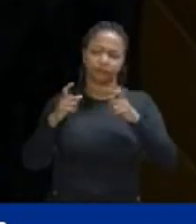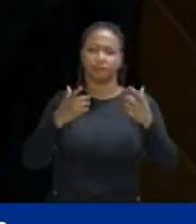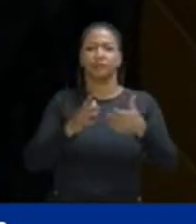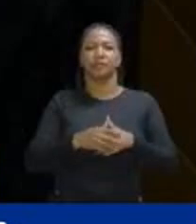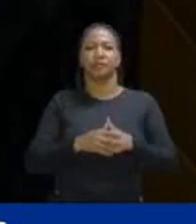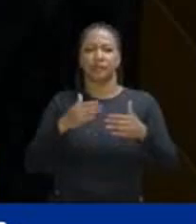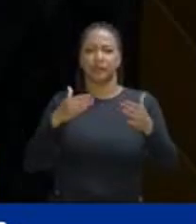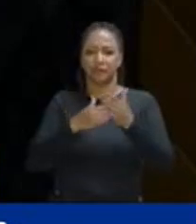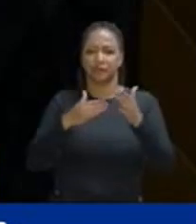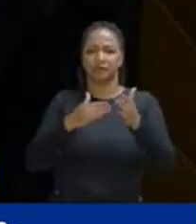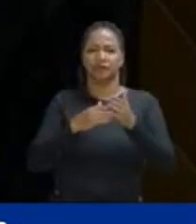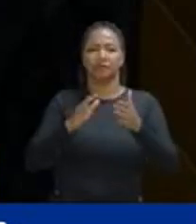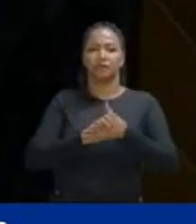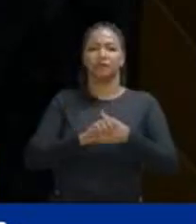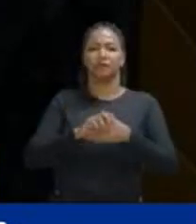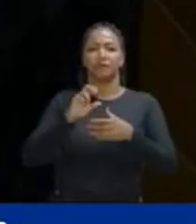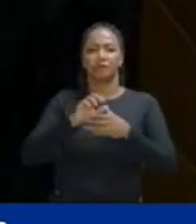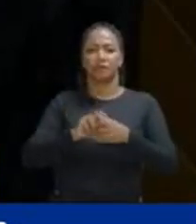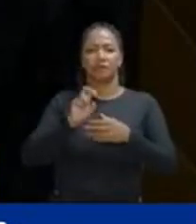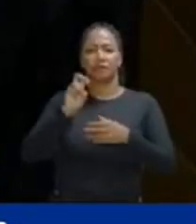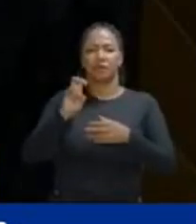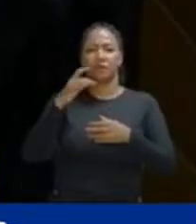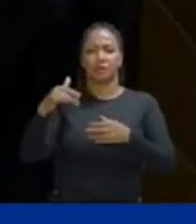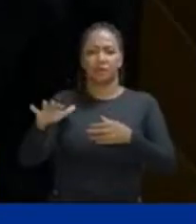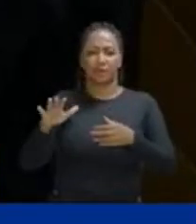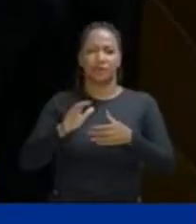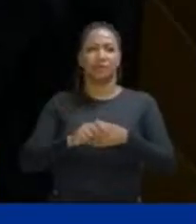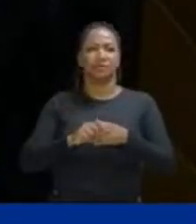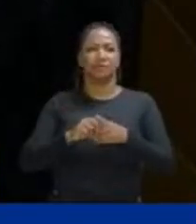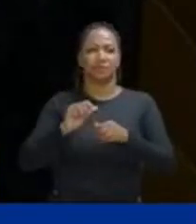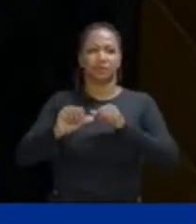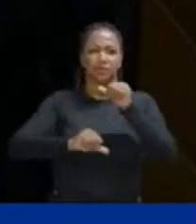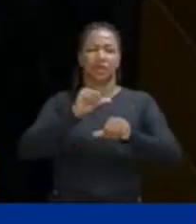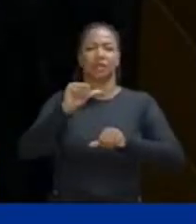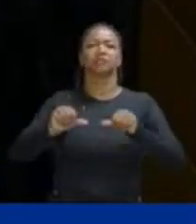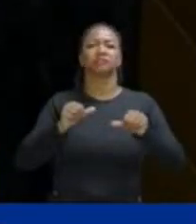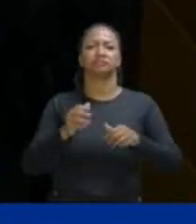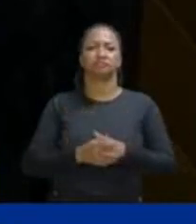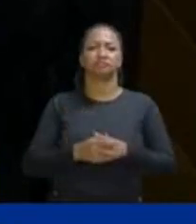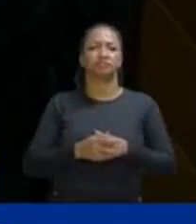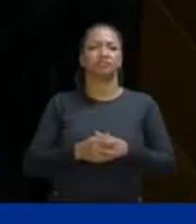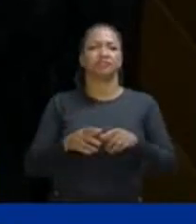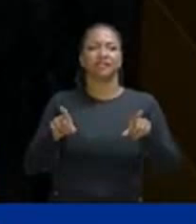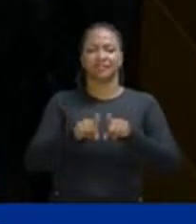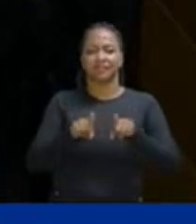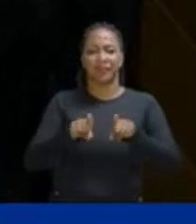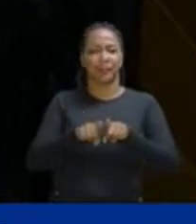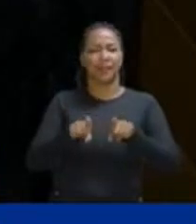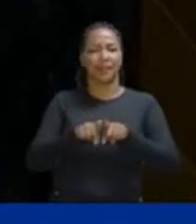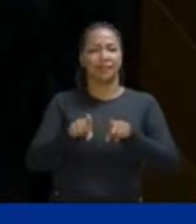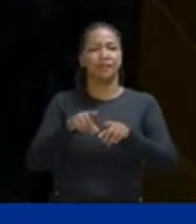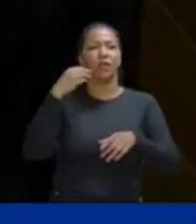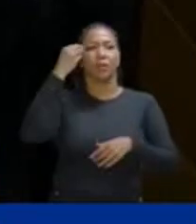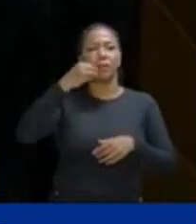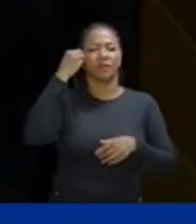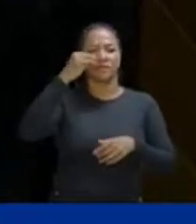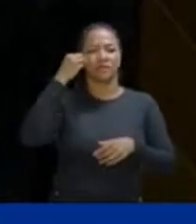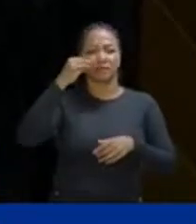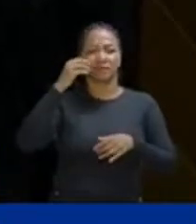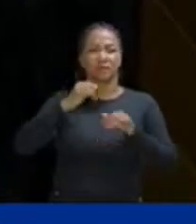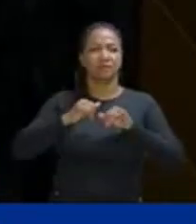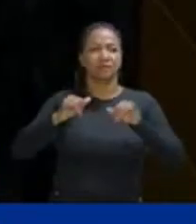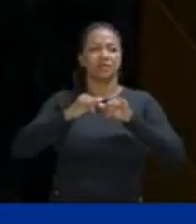o limite de meio metro quadrado seja ultrapassado. Ao se observar a